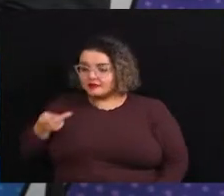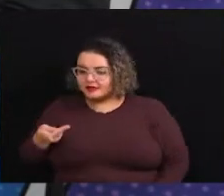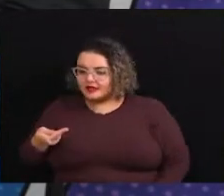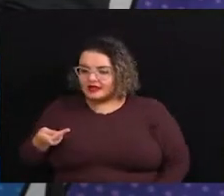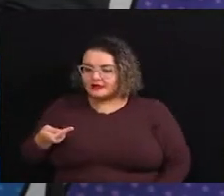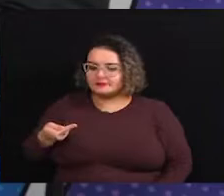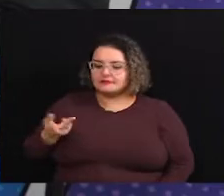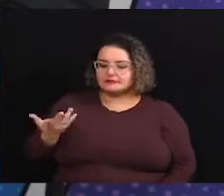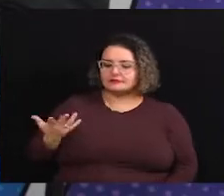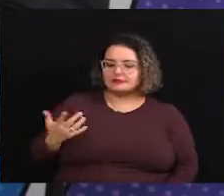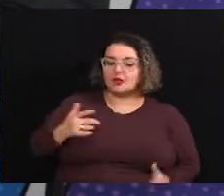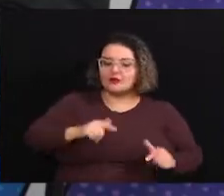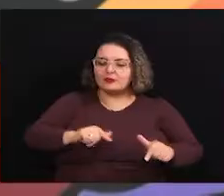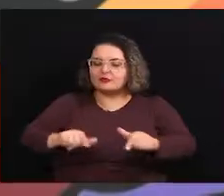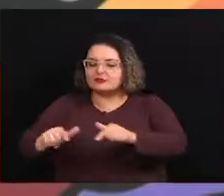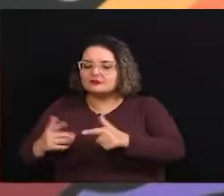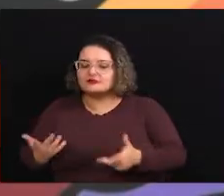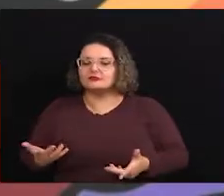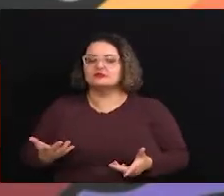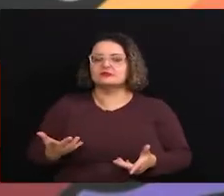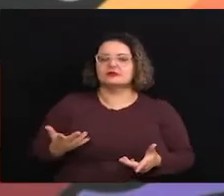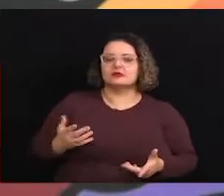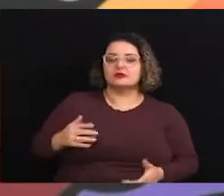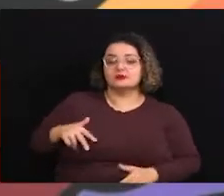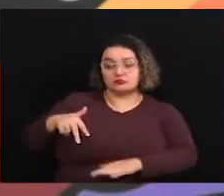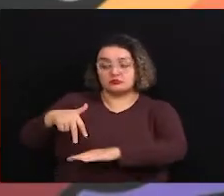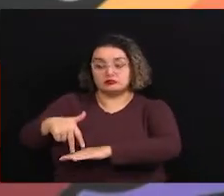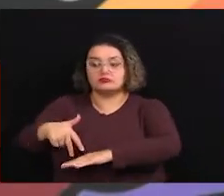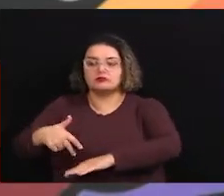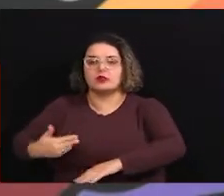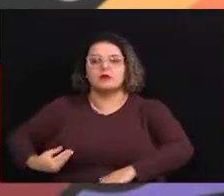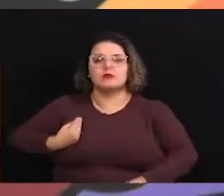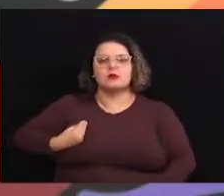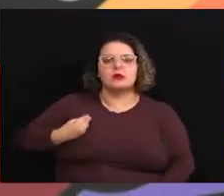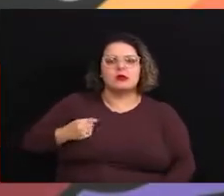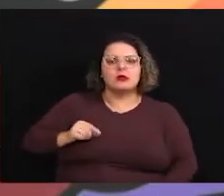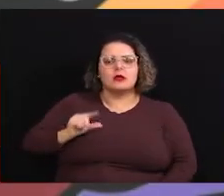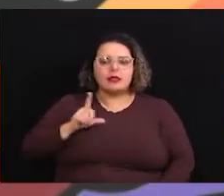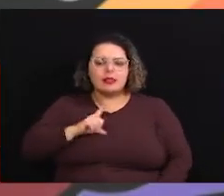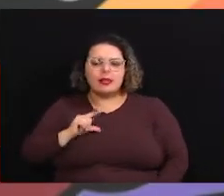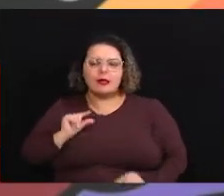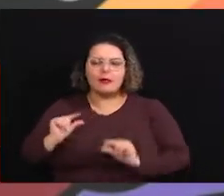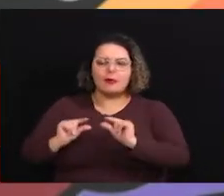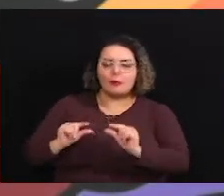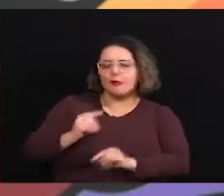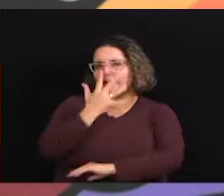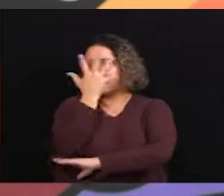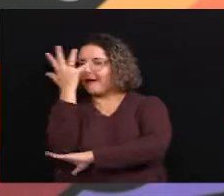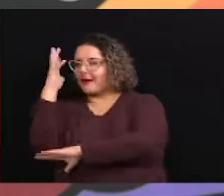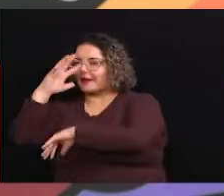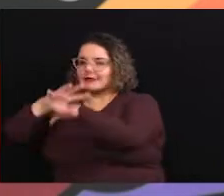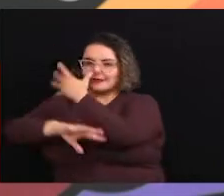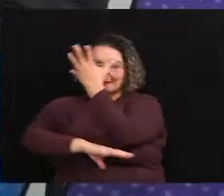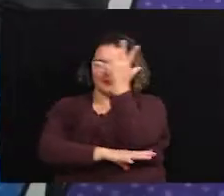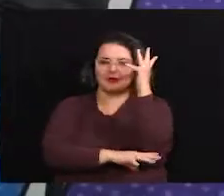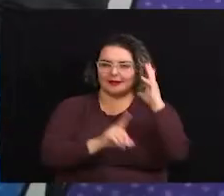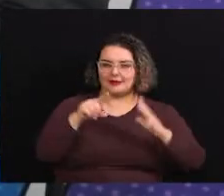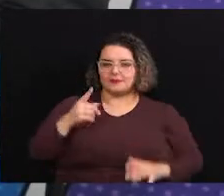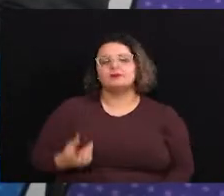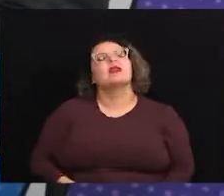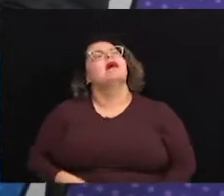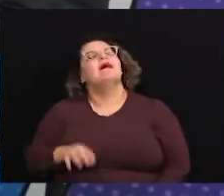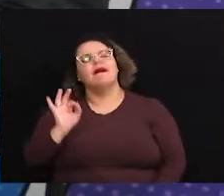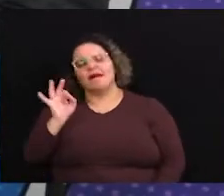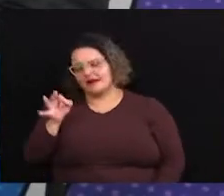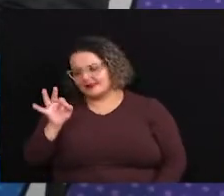a ambientação, o local ali onde o personagem percorre, né? Tem um pouquinho também dessa floresta, né?